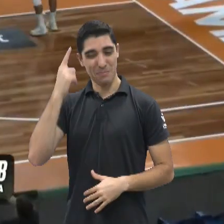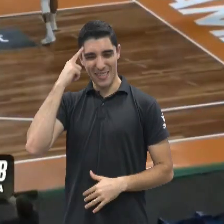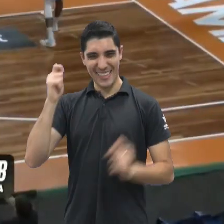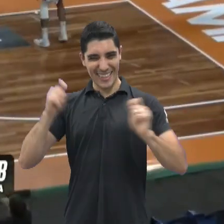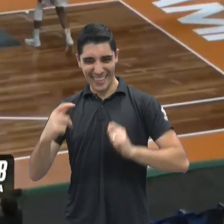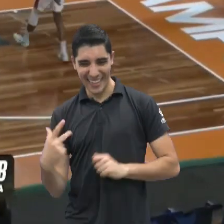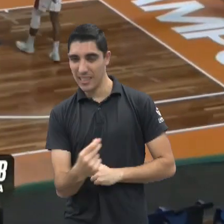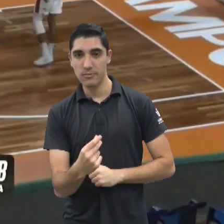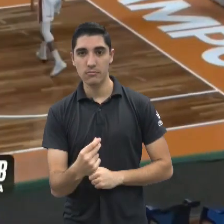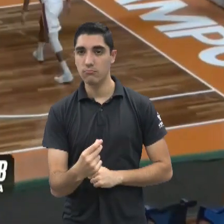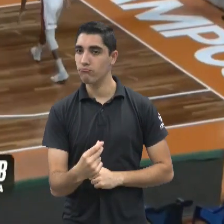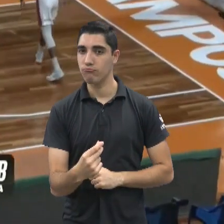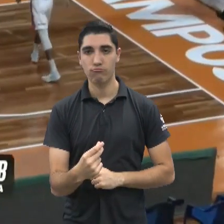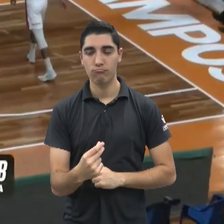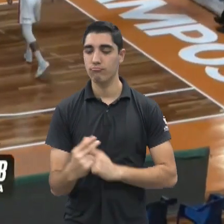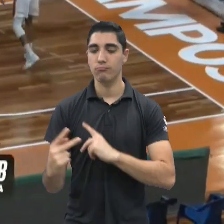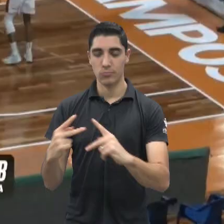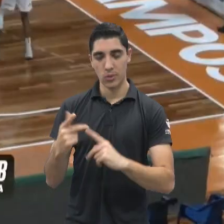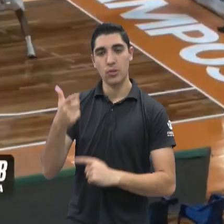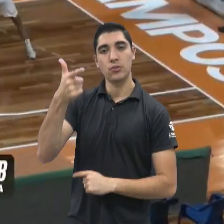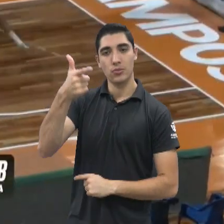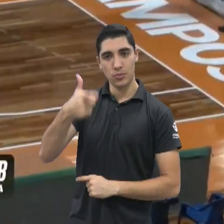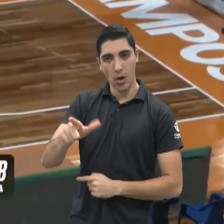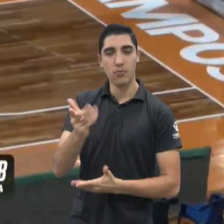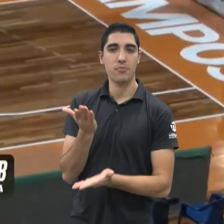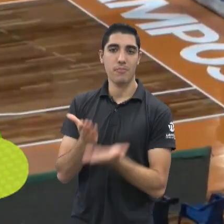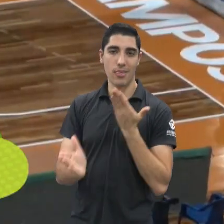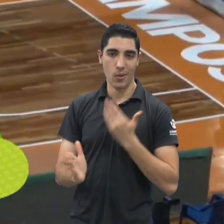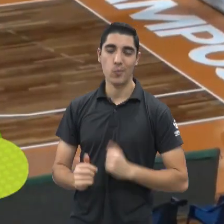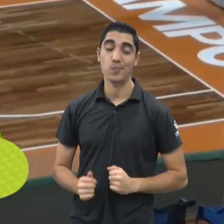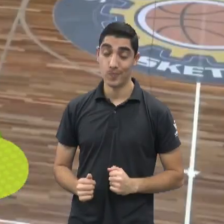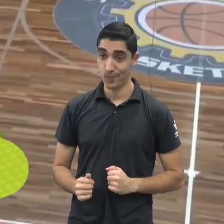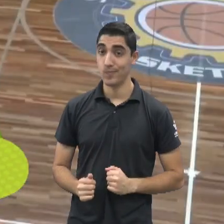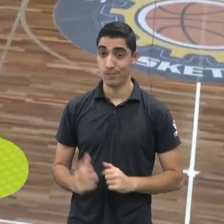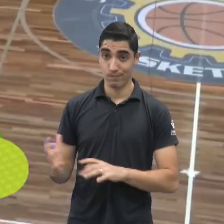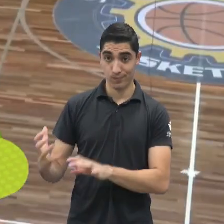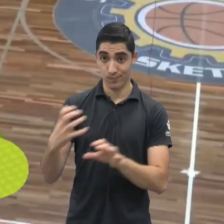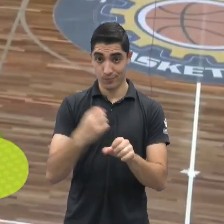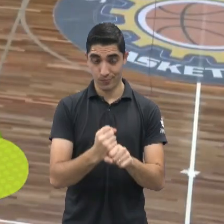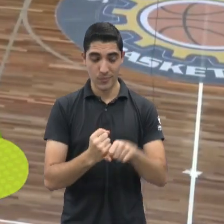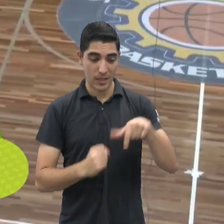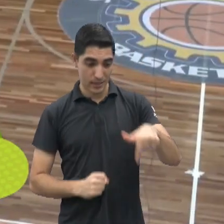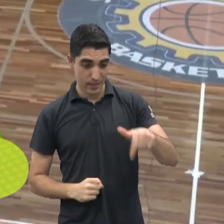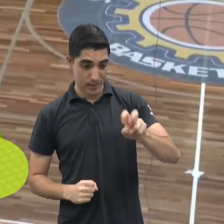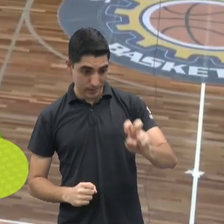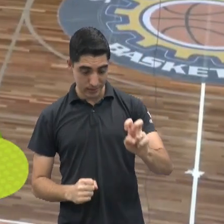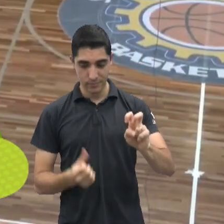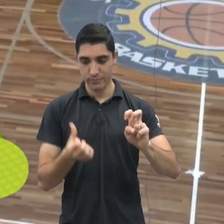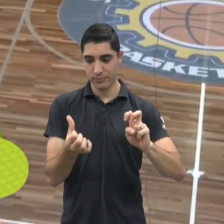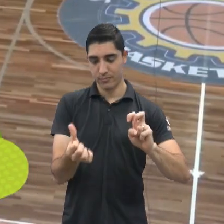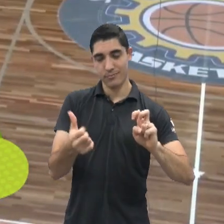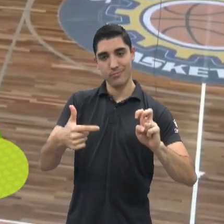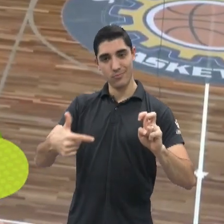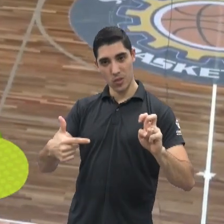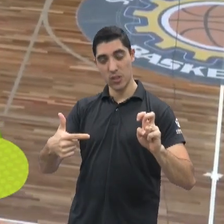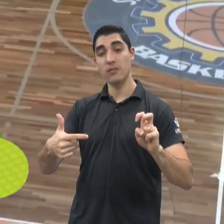e os joseenses amargaram mais uma derrota no NBB, dessa vez por 75-62. O